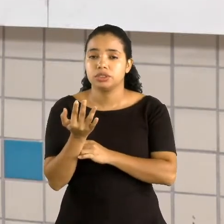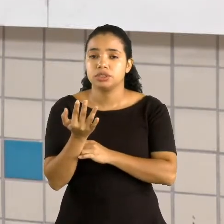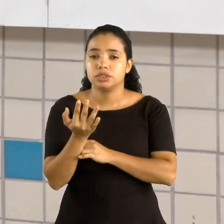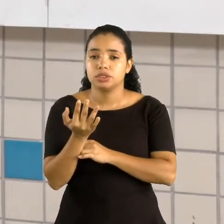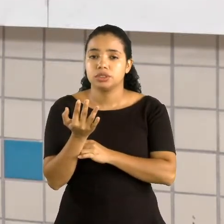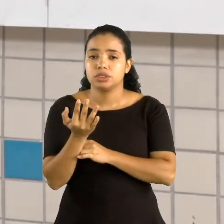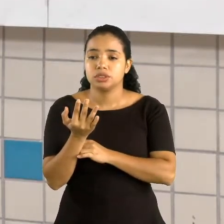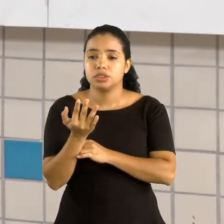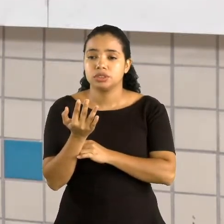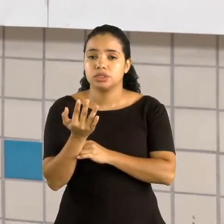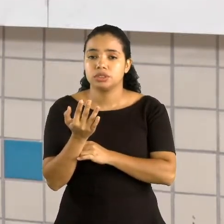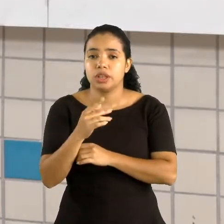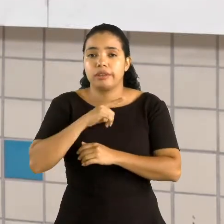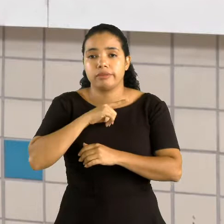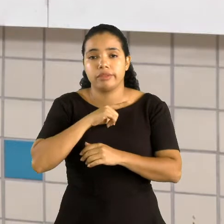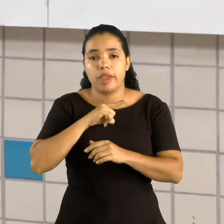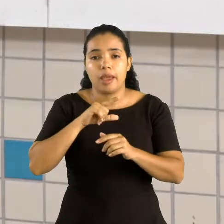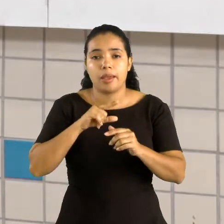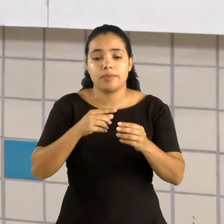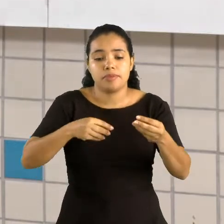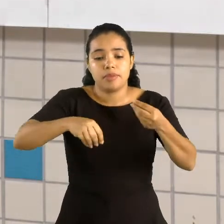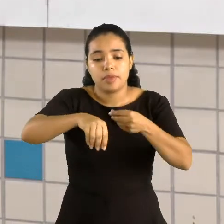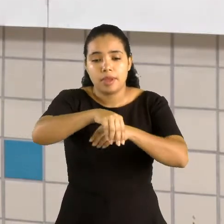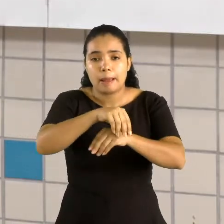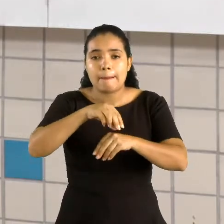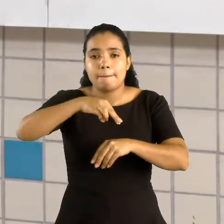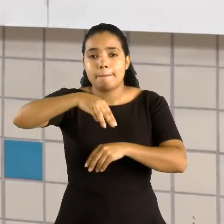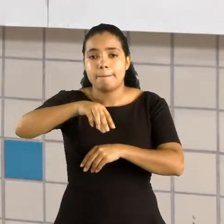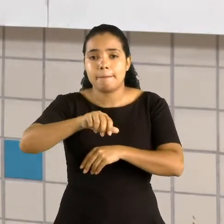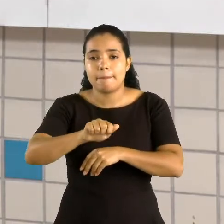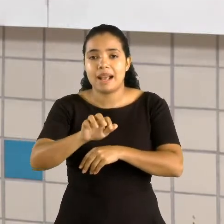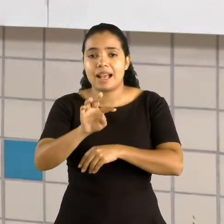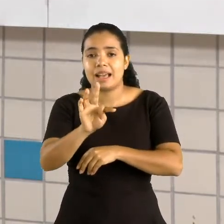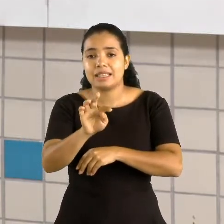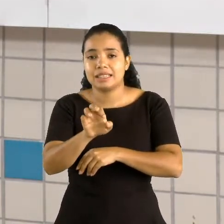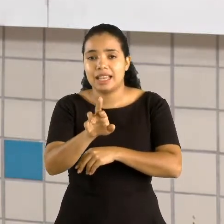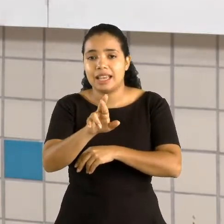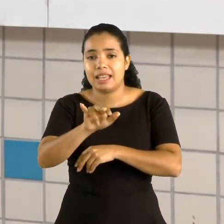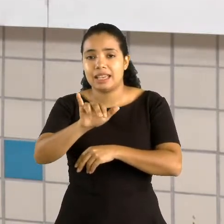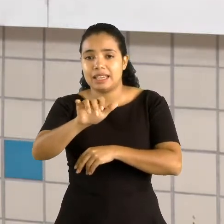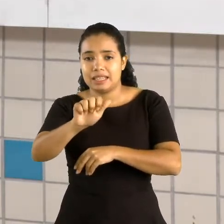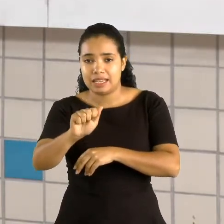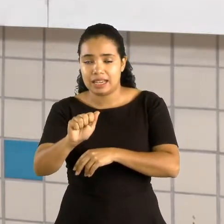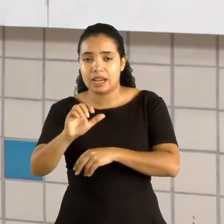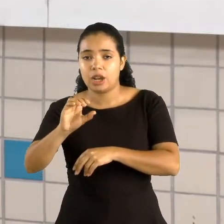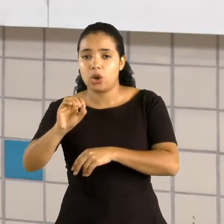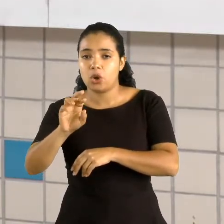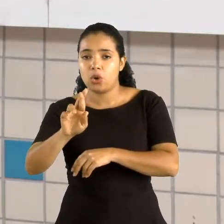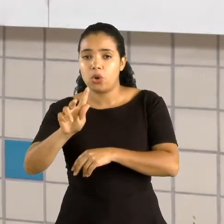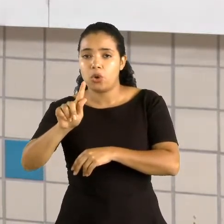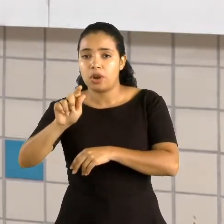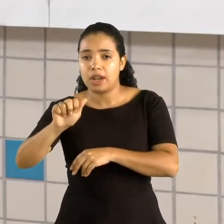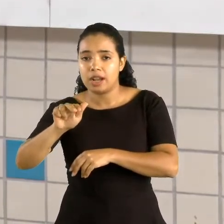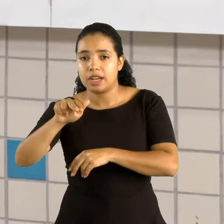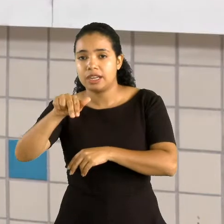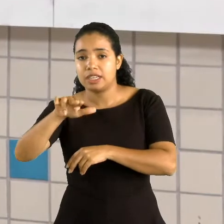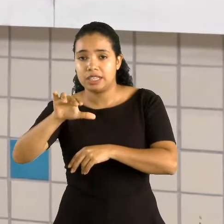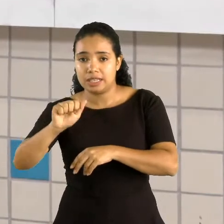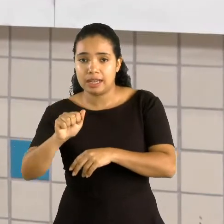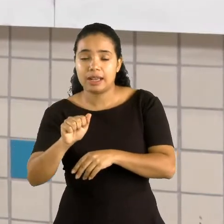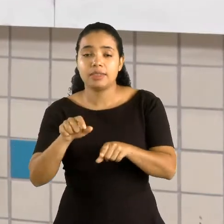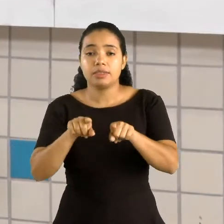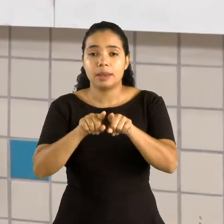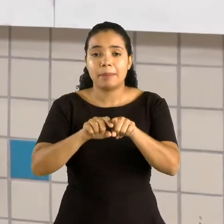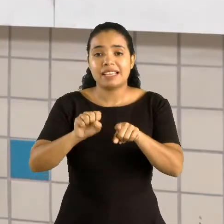da presença de matéria orgânica, da presença de sais minerais e tudo mais, e a questão da coloração